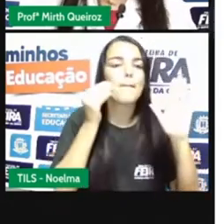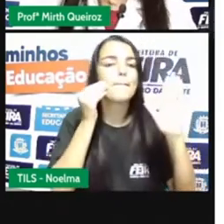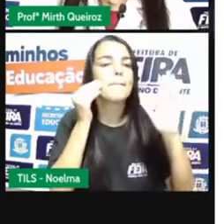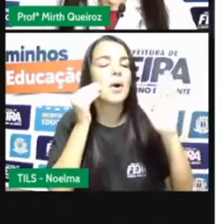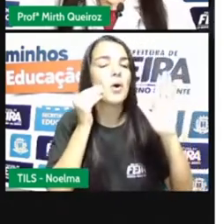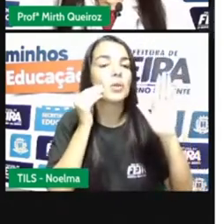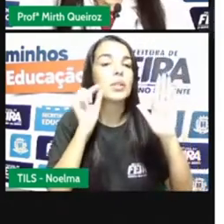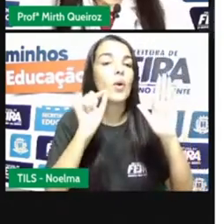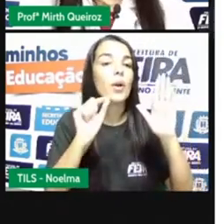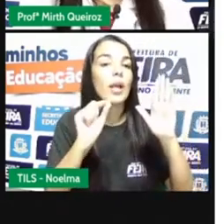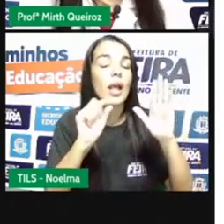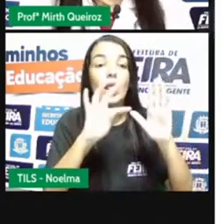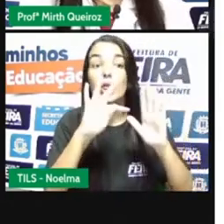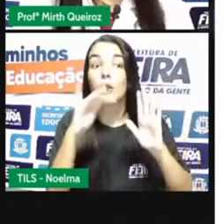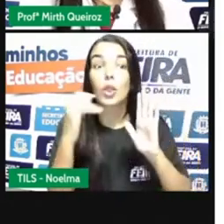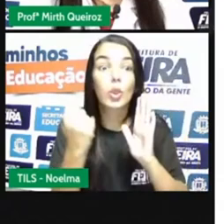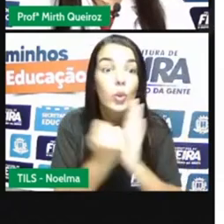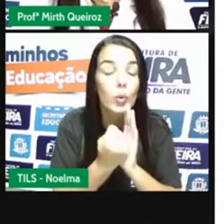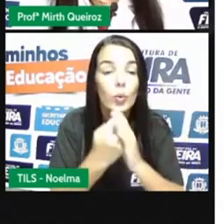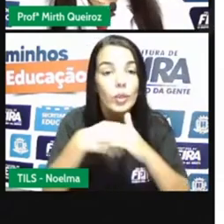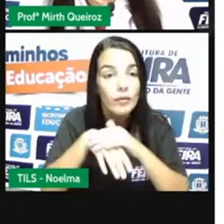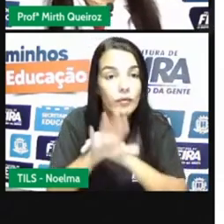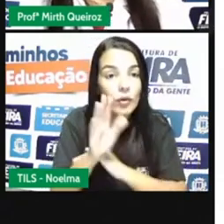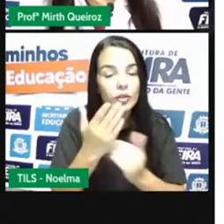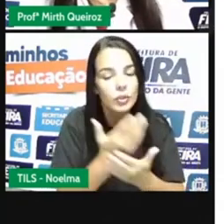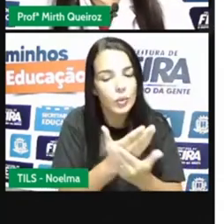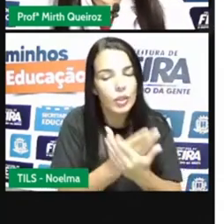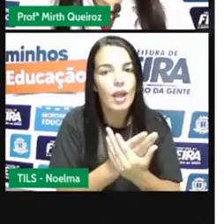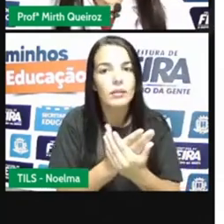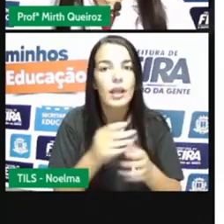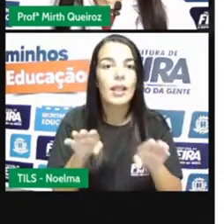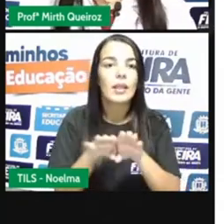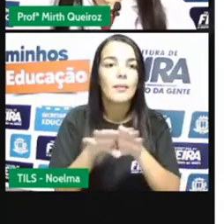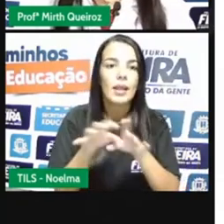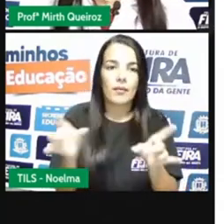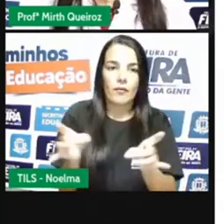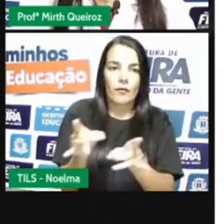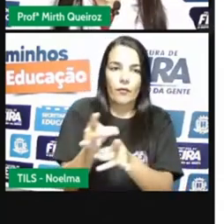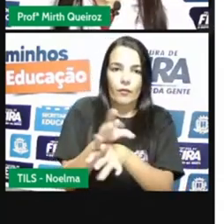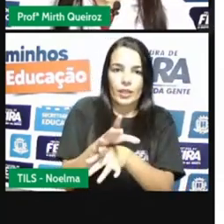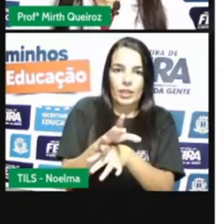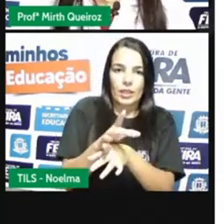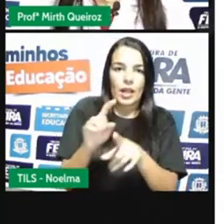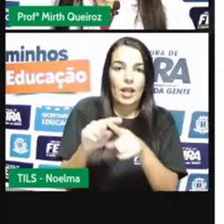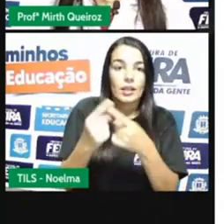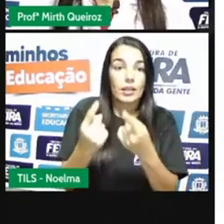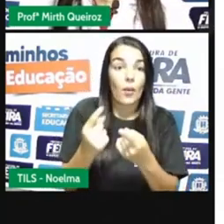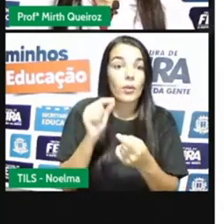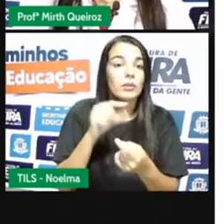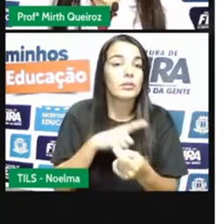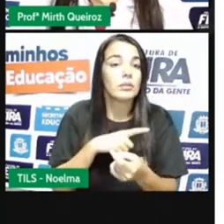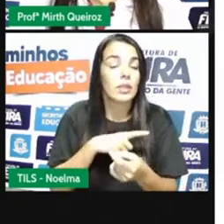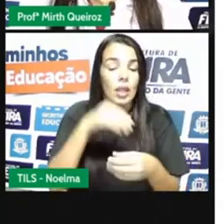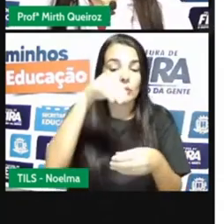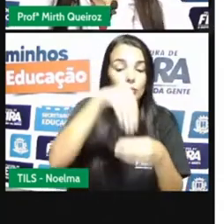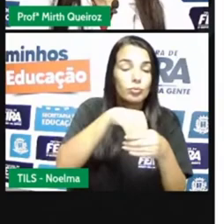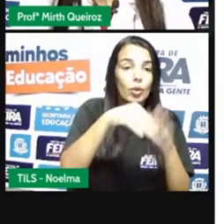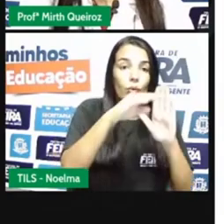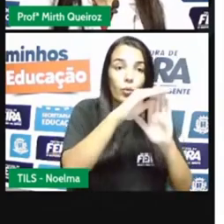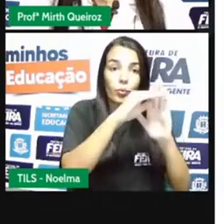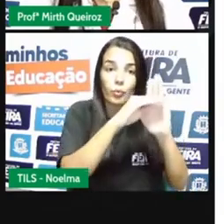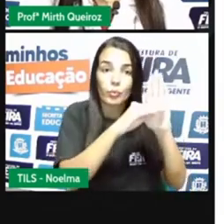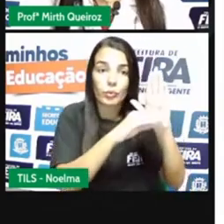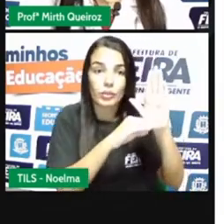ou a teoria, dependendo do tipo de texto aí, e as considerações finais. E aí é onde eles vão utilizar, aí, durante o